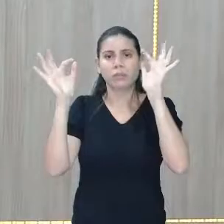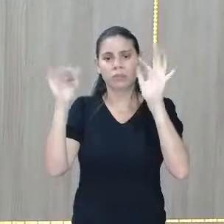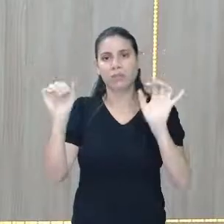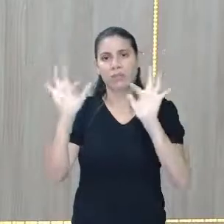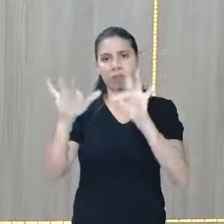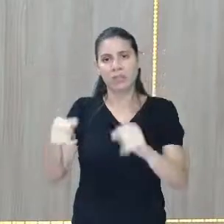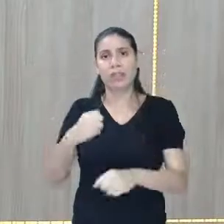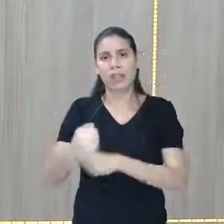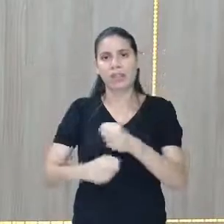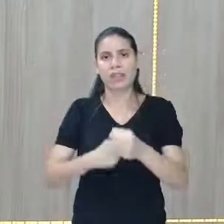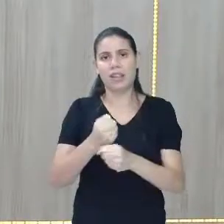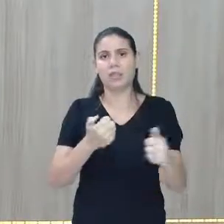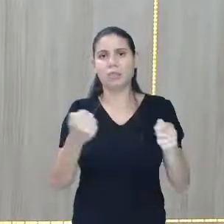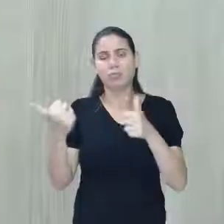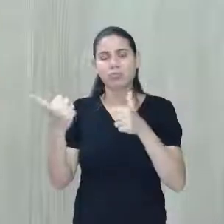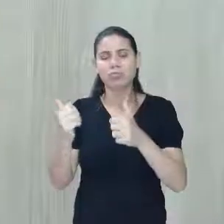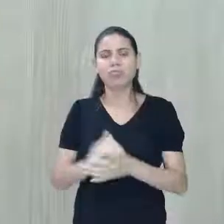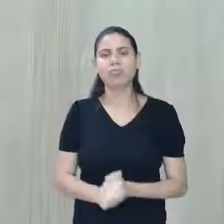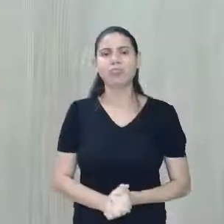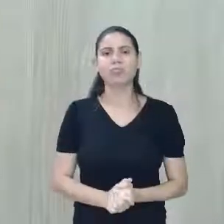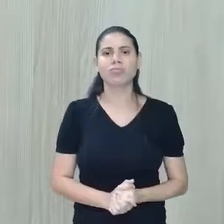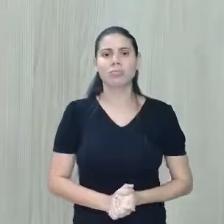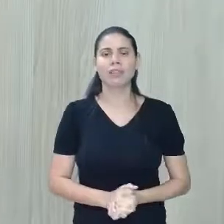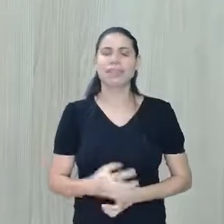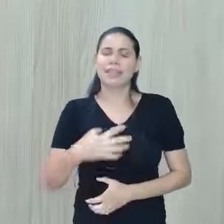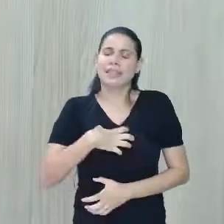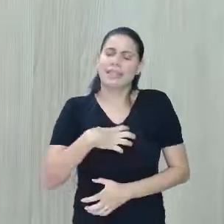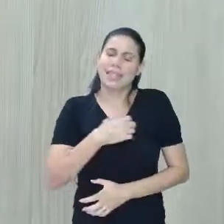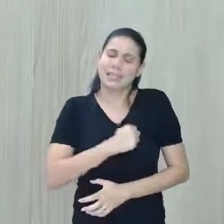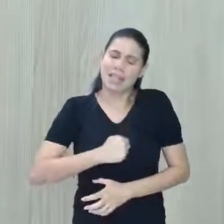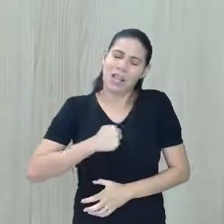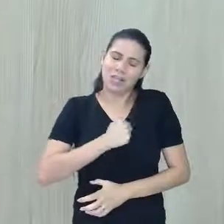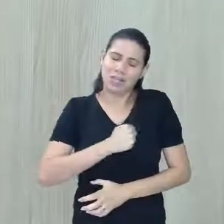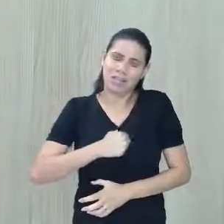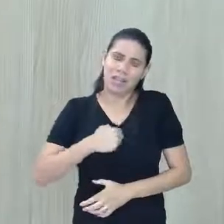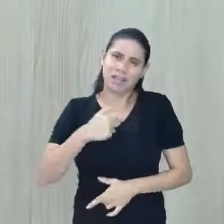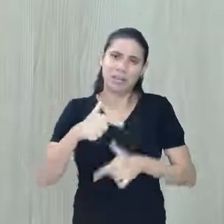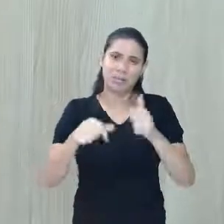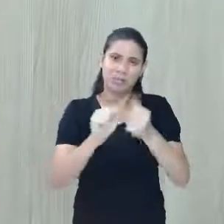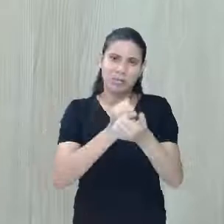tá? Tchauzinho de mim, professor Rony. Sentirei saudade de servi-los.